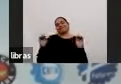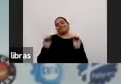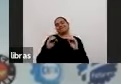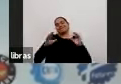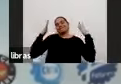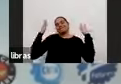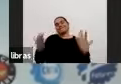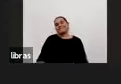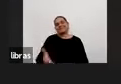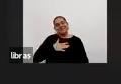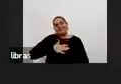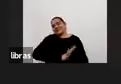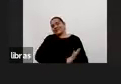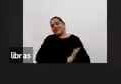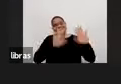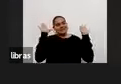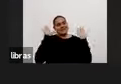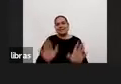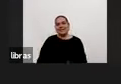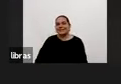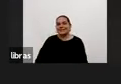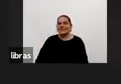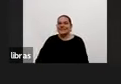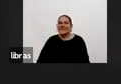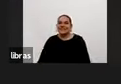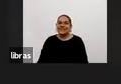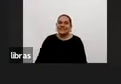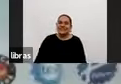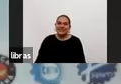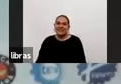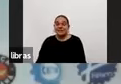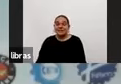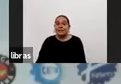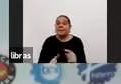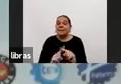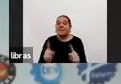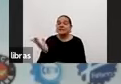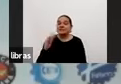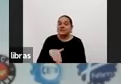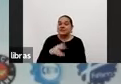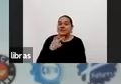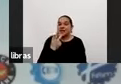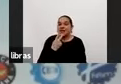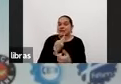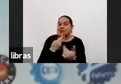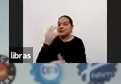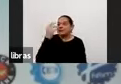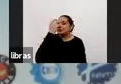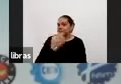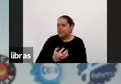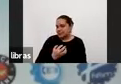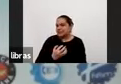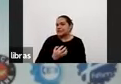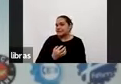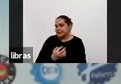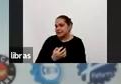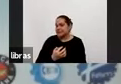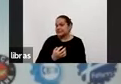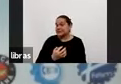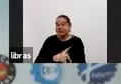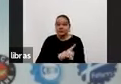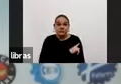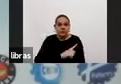Não gostei dela. Não. Rápida, né? Mas vamos lá falar de coisas bem sérias aqui para nós. O governo